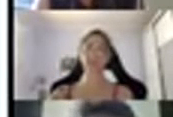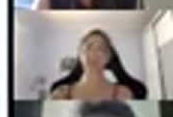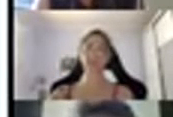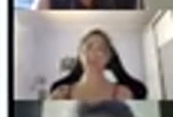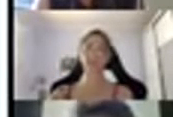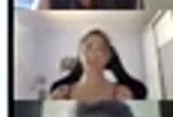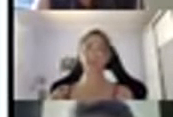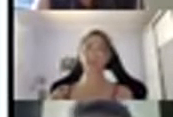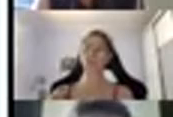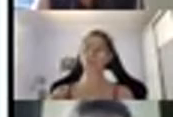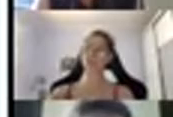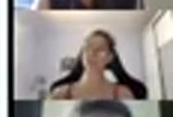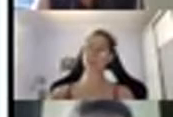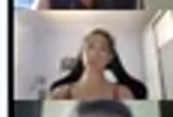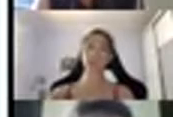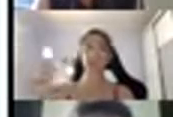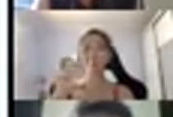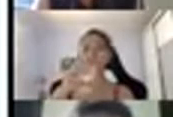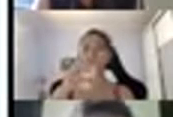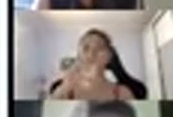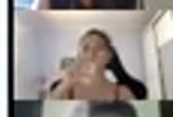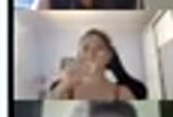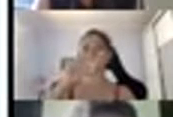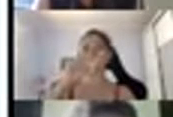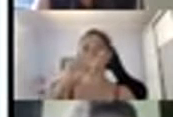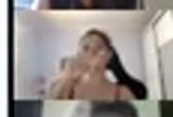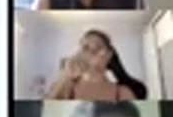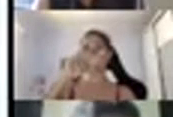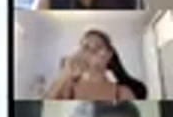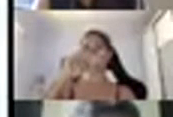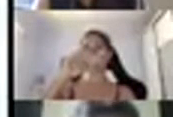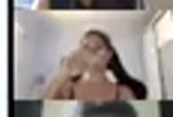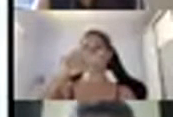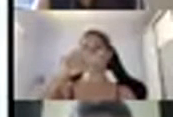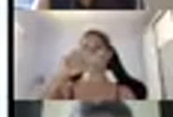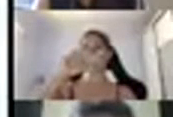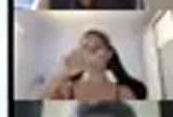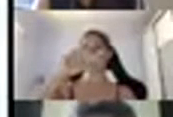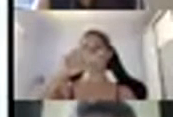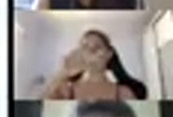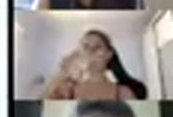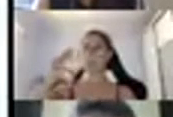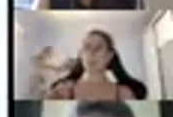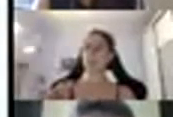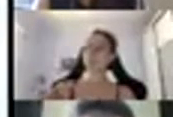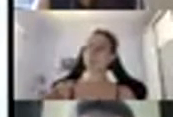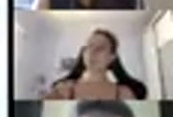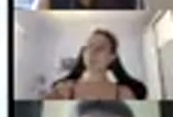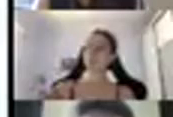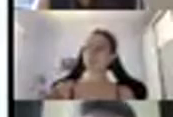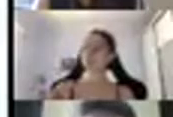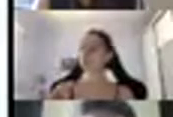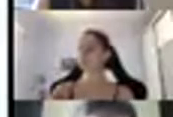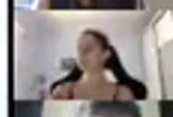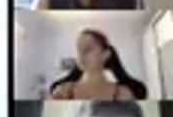gente viu em Campinas, né, com números bem maiores, a gente está reproduzindo isso daí. E é o que a gente vai ver para o estado e para o país também. A gente está em alta,